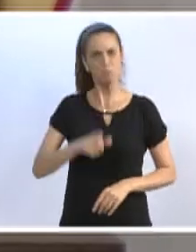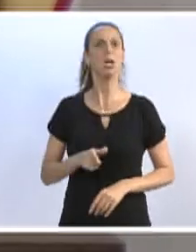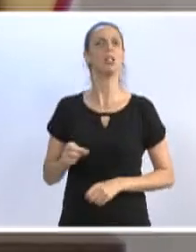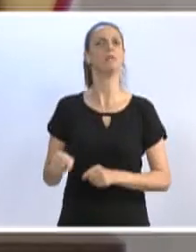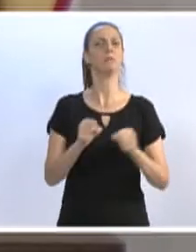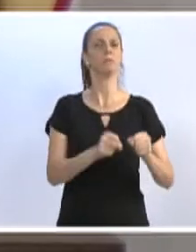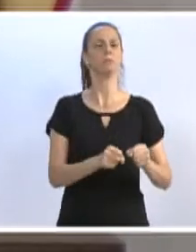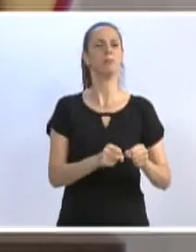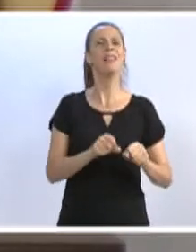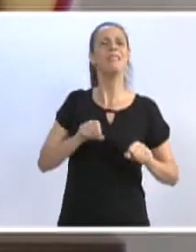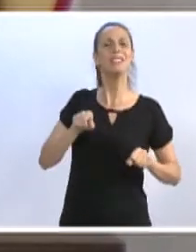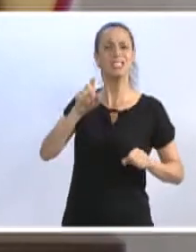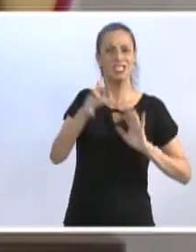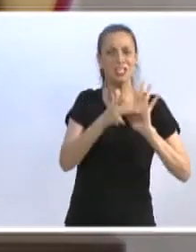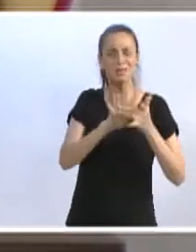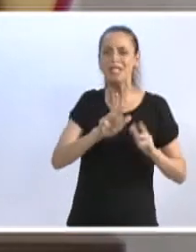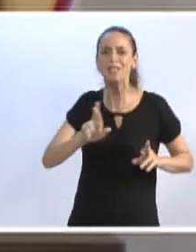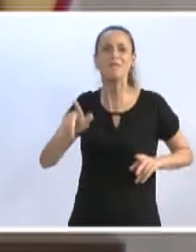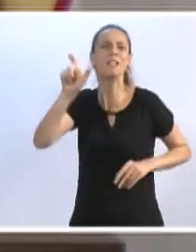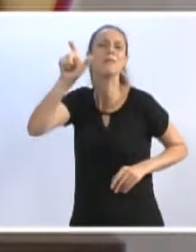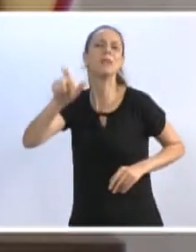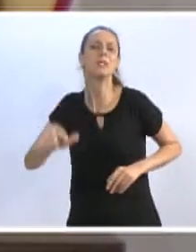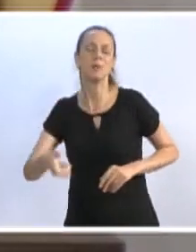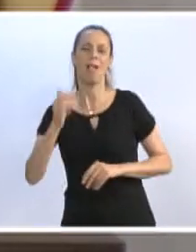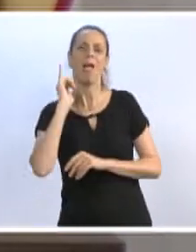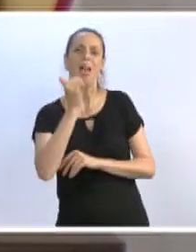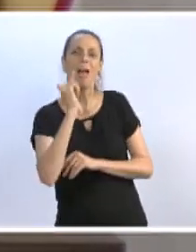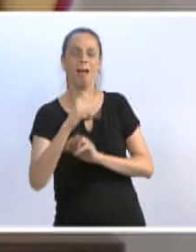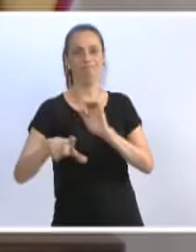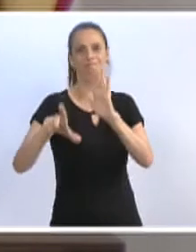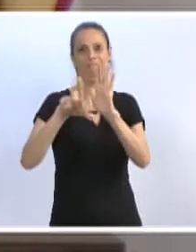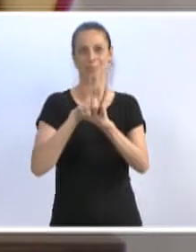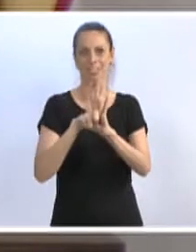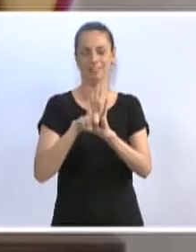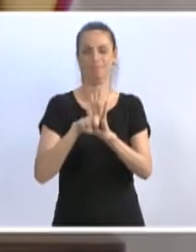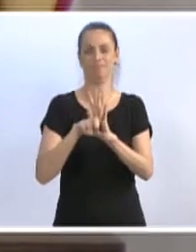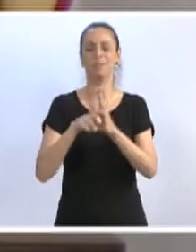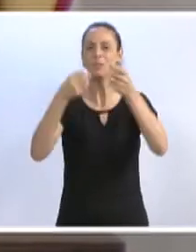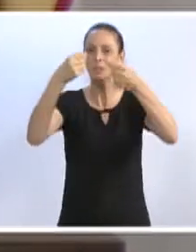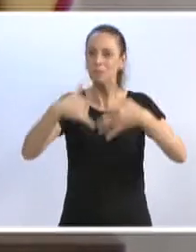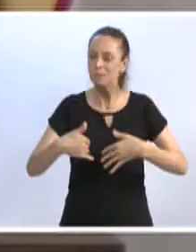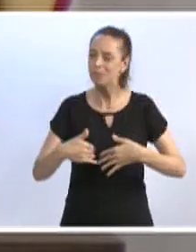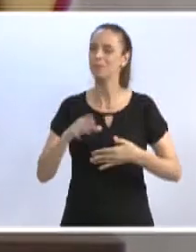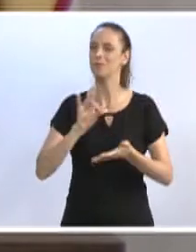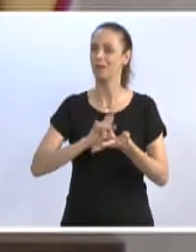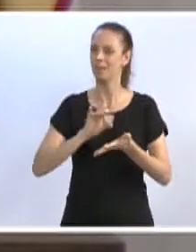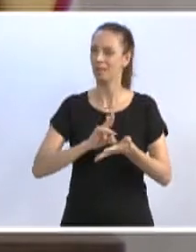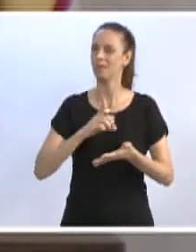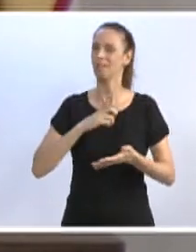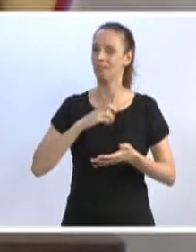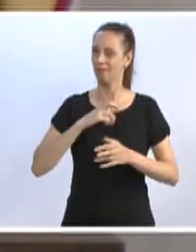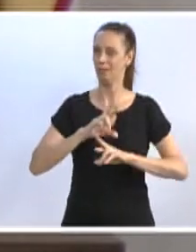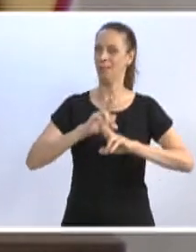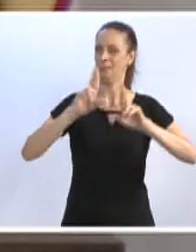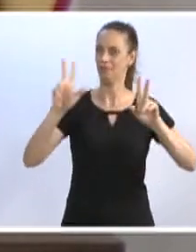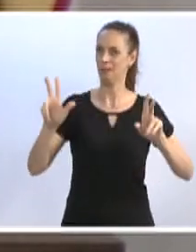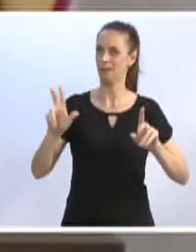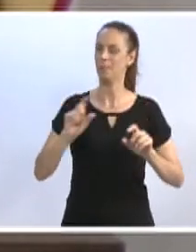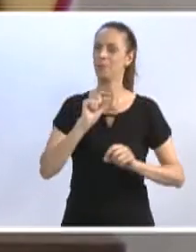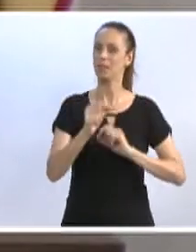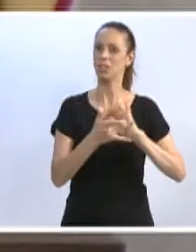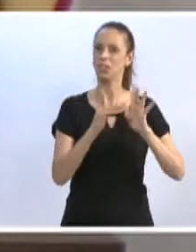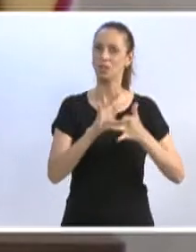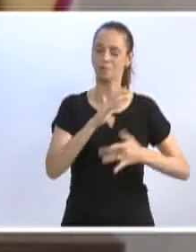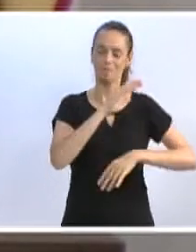não como os mestres da lei. A diferença está clara, posta por Jesus, que é a